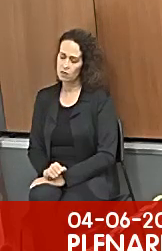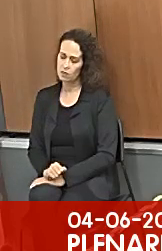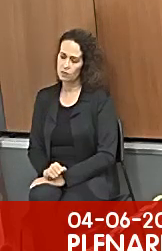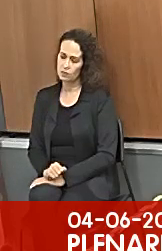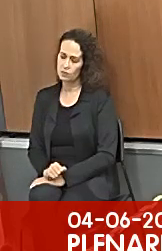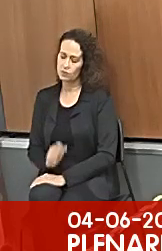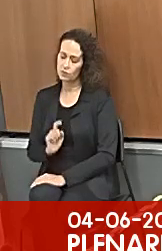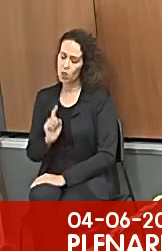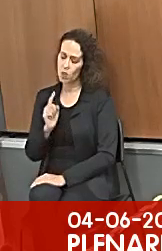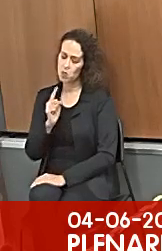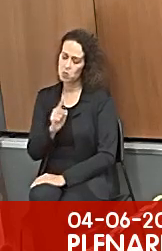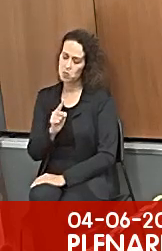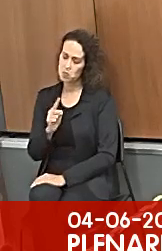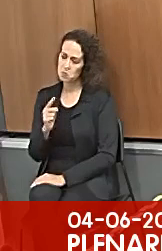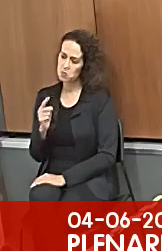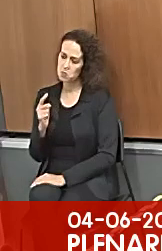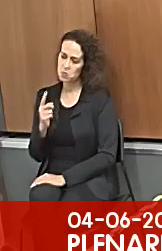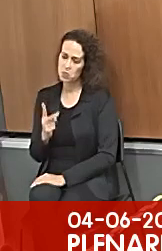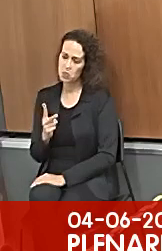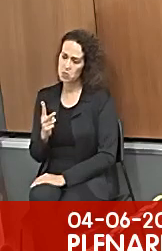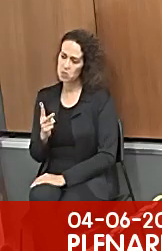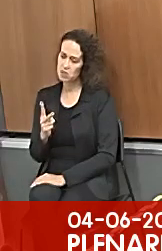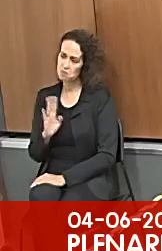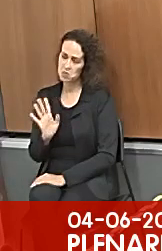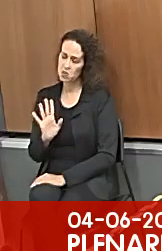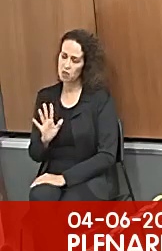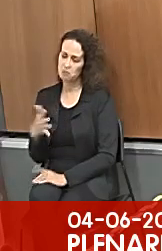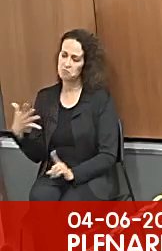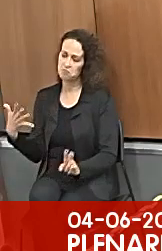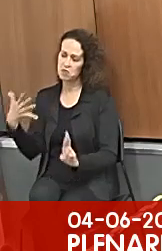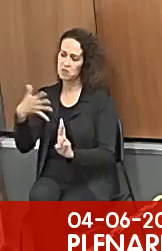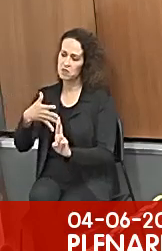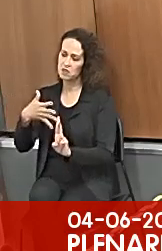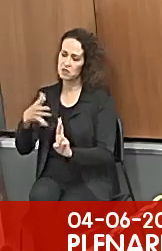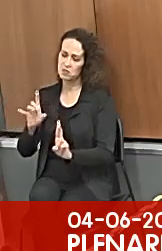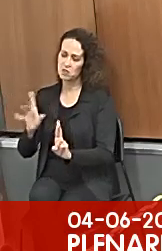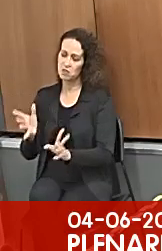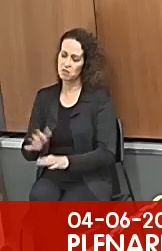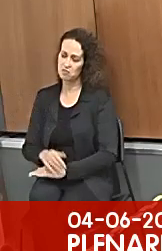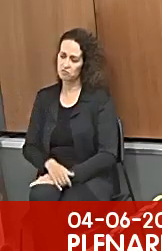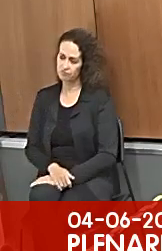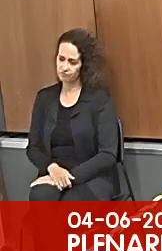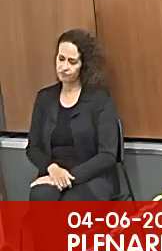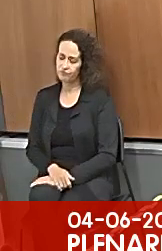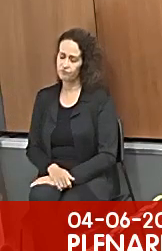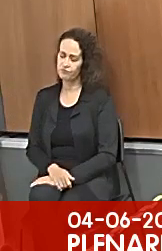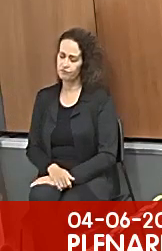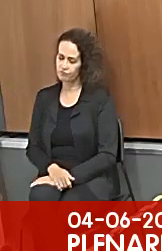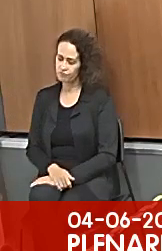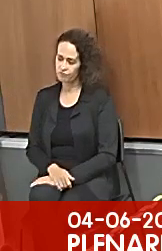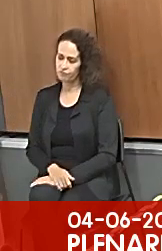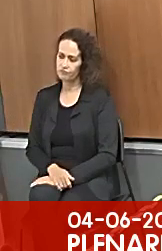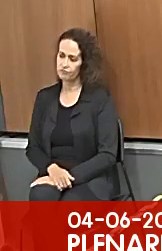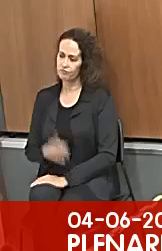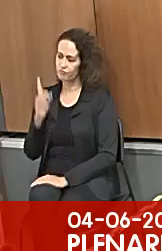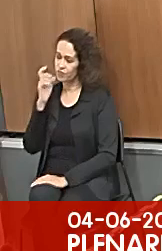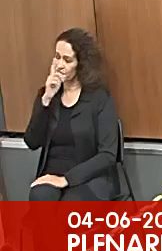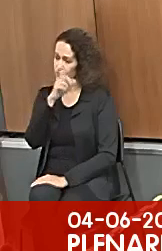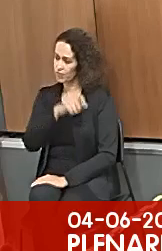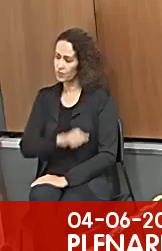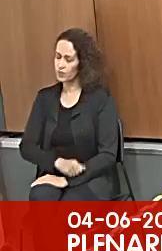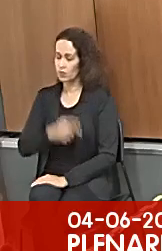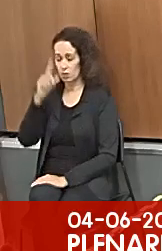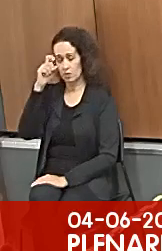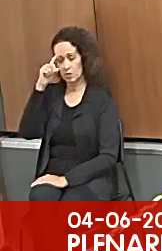1 ou 2 ou sei lá quantos, para serem referências. E não é uma simples nomenclatura, não. Porque o